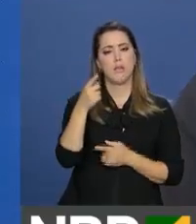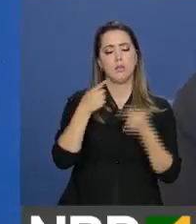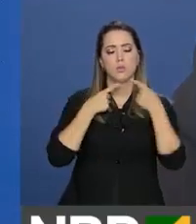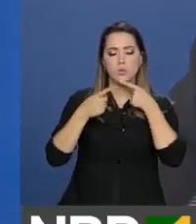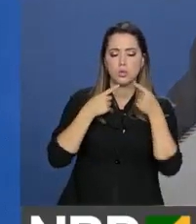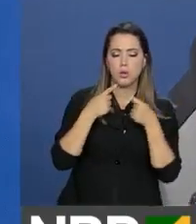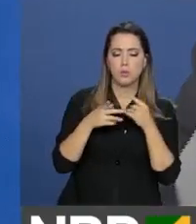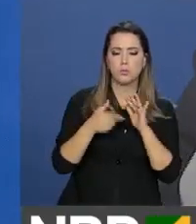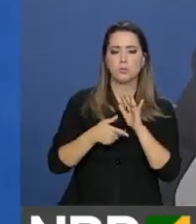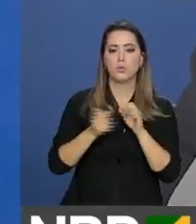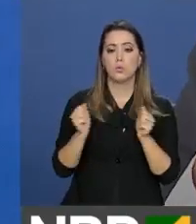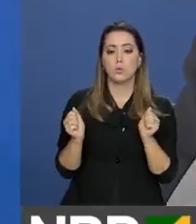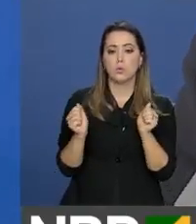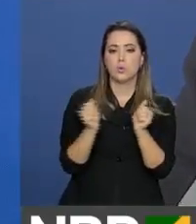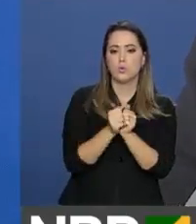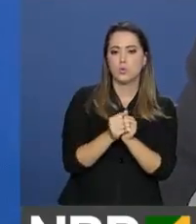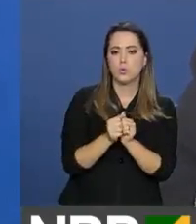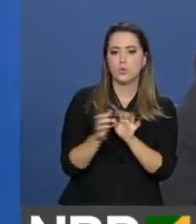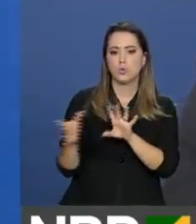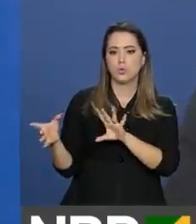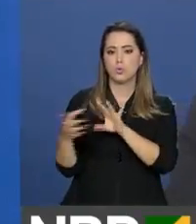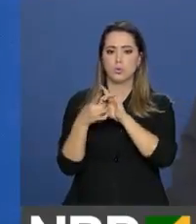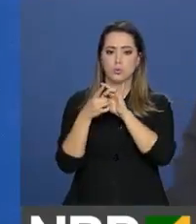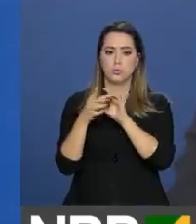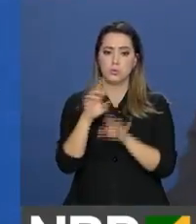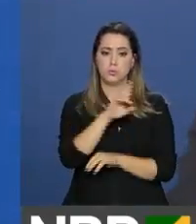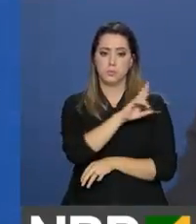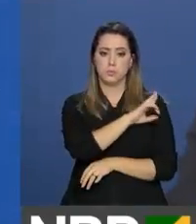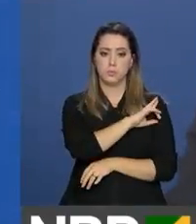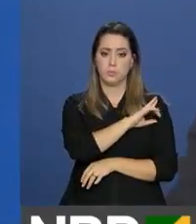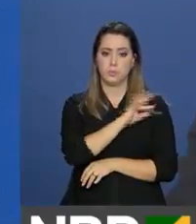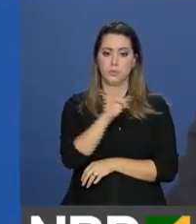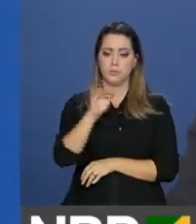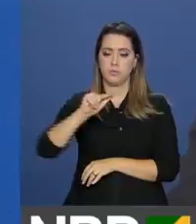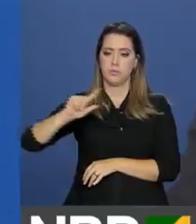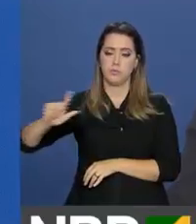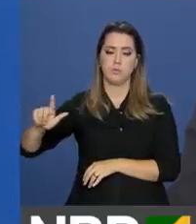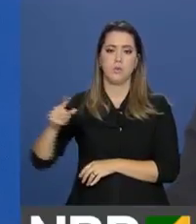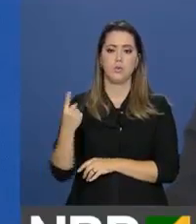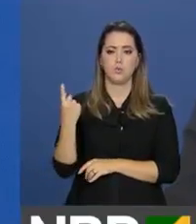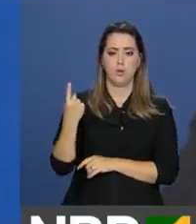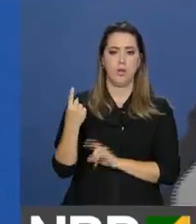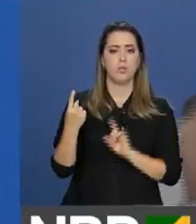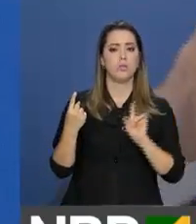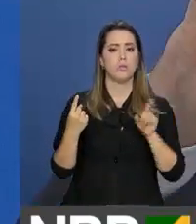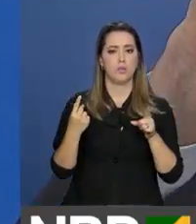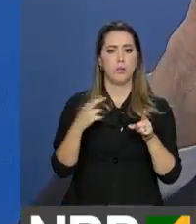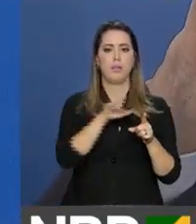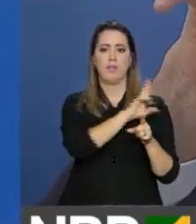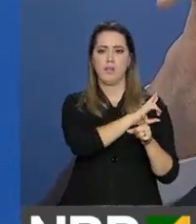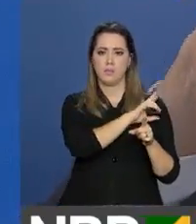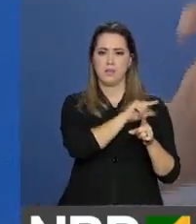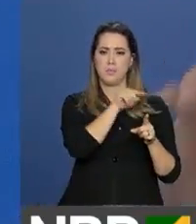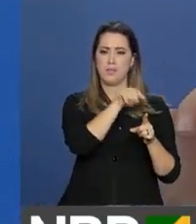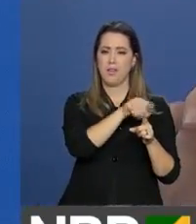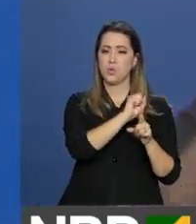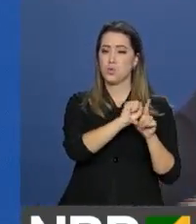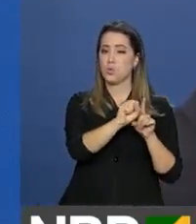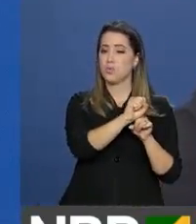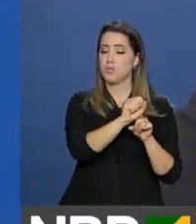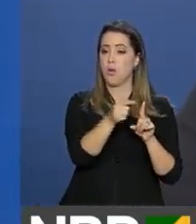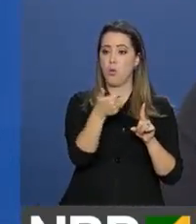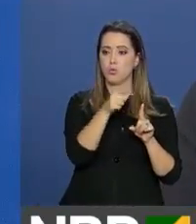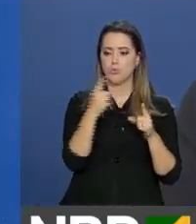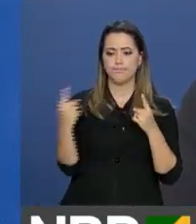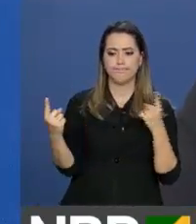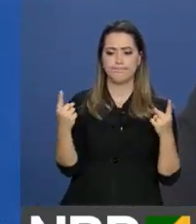diálogo, ancorado pela tese da responsabilidade fiscal de um lado e da responsabilidade social